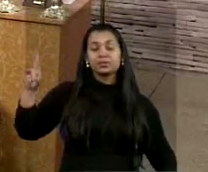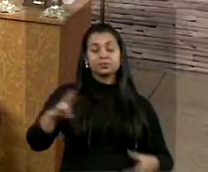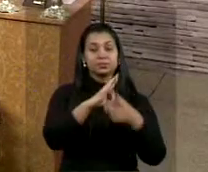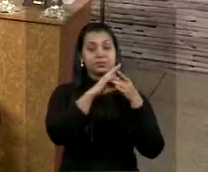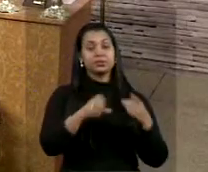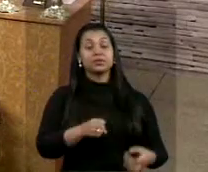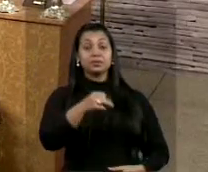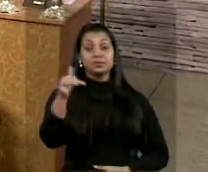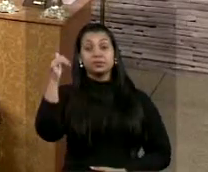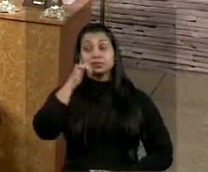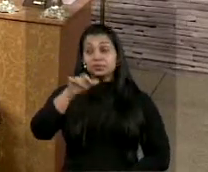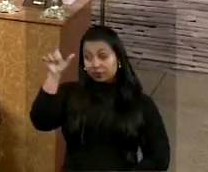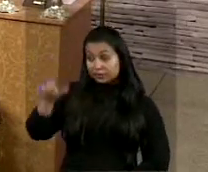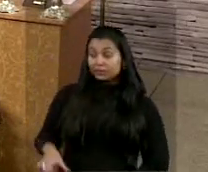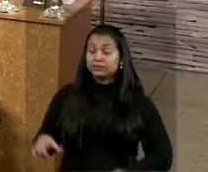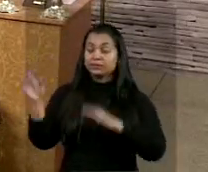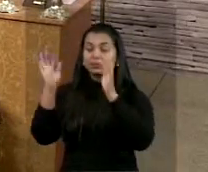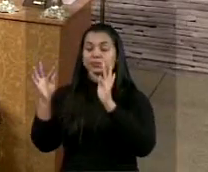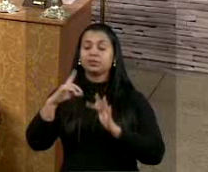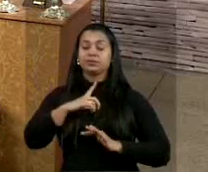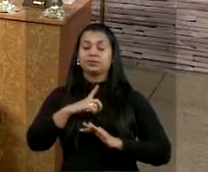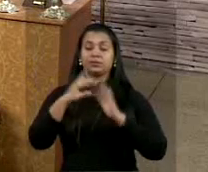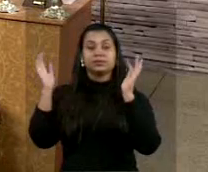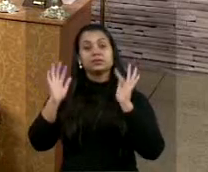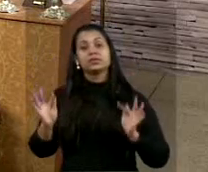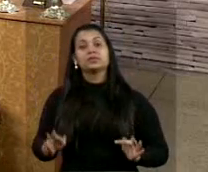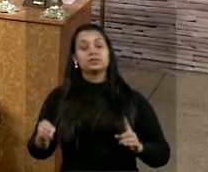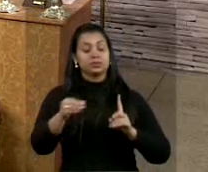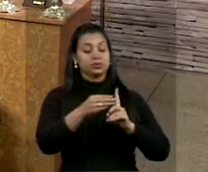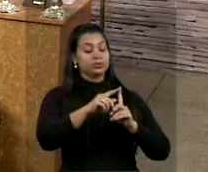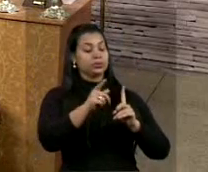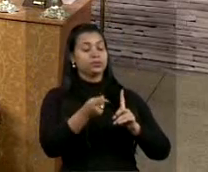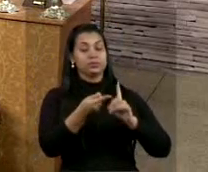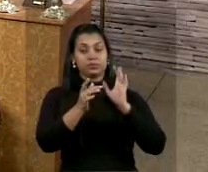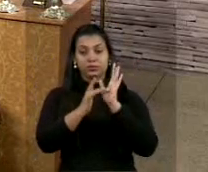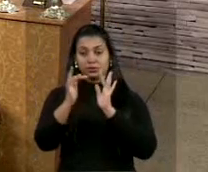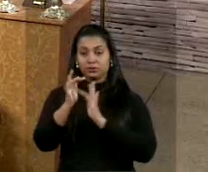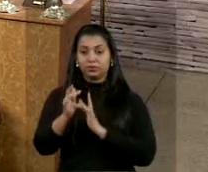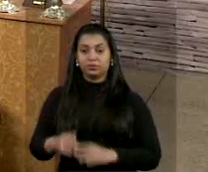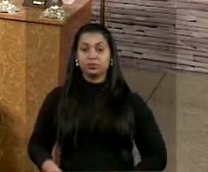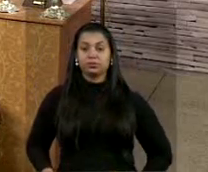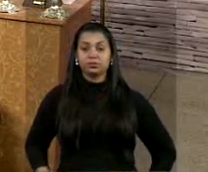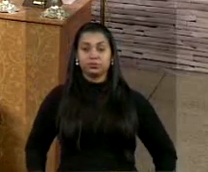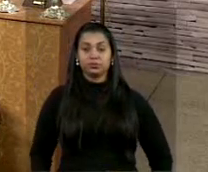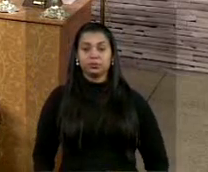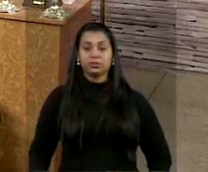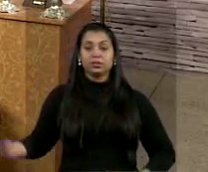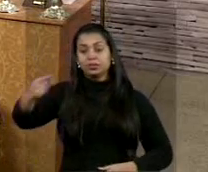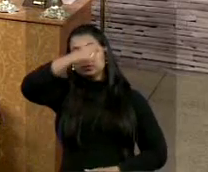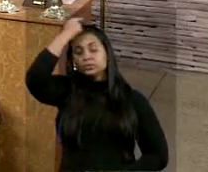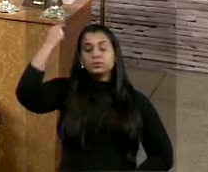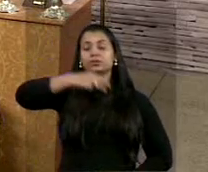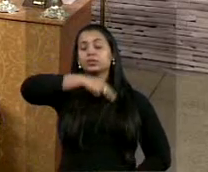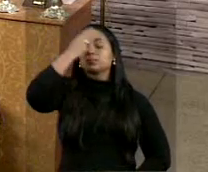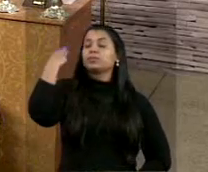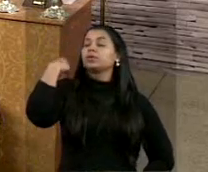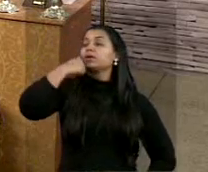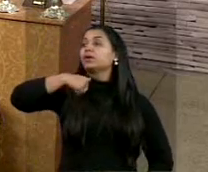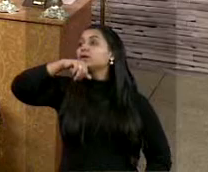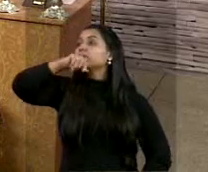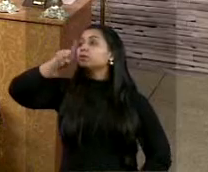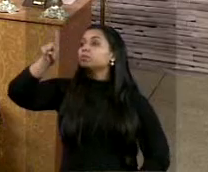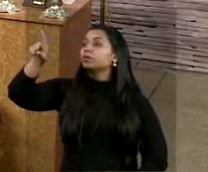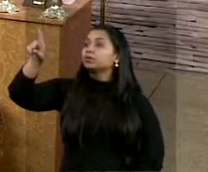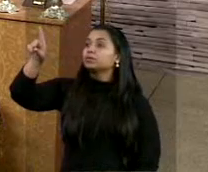de graça, o Senhor é convosco. Bendita sois vós entre as mulheres e bendito é o fruto do vosso ventre, Jesus.